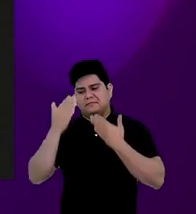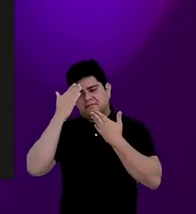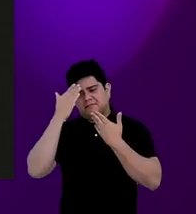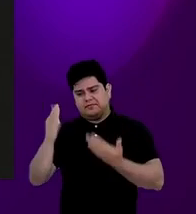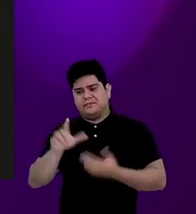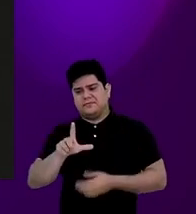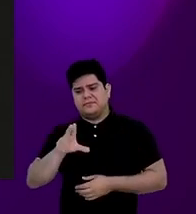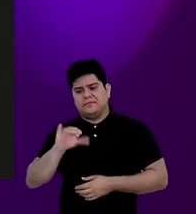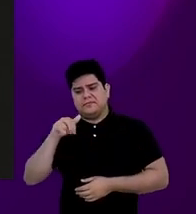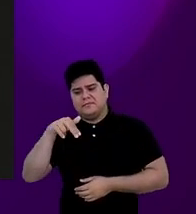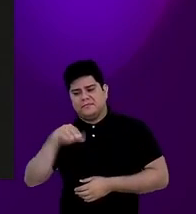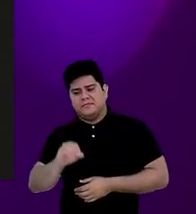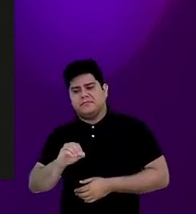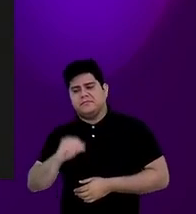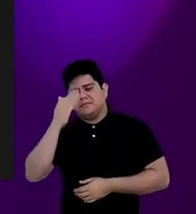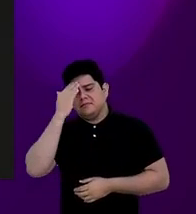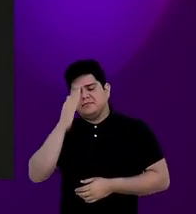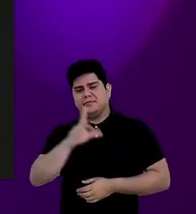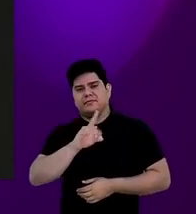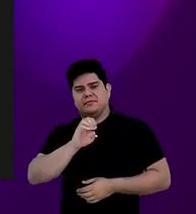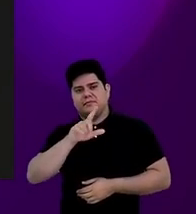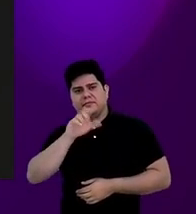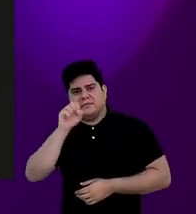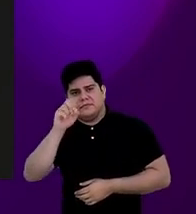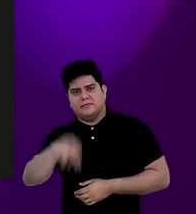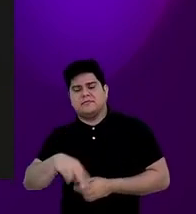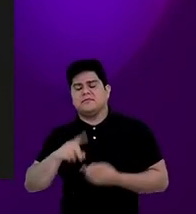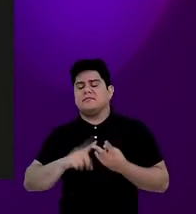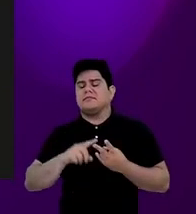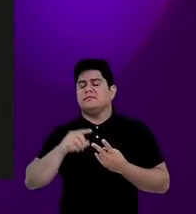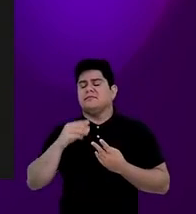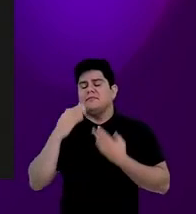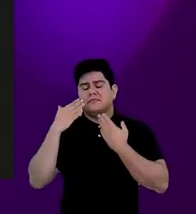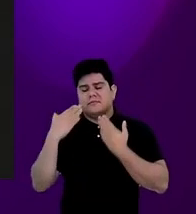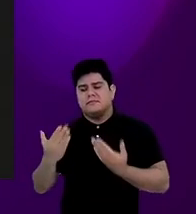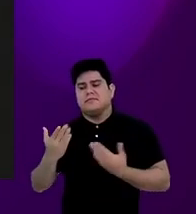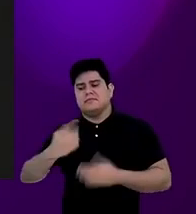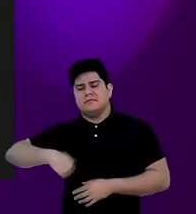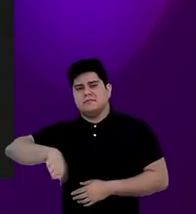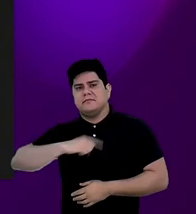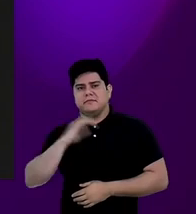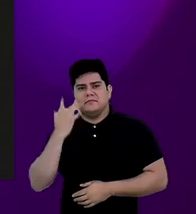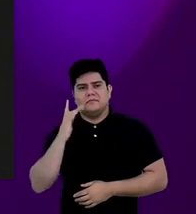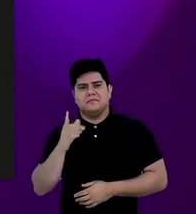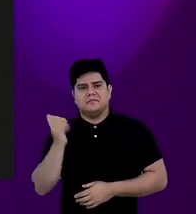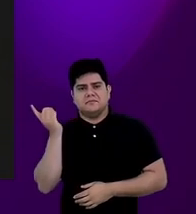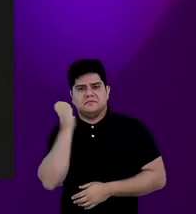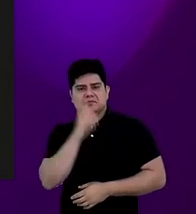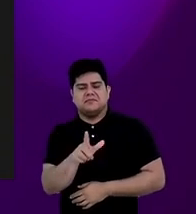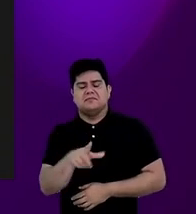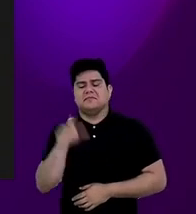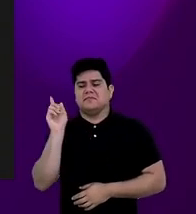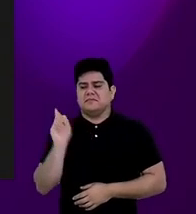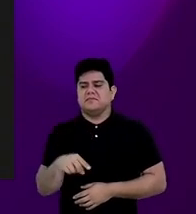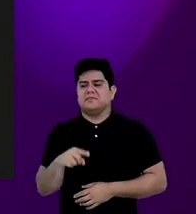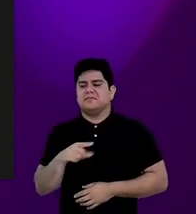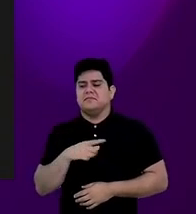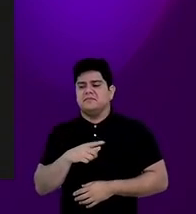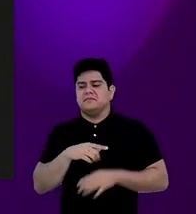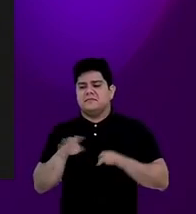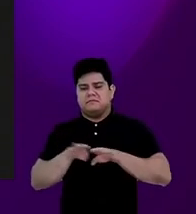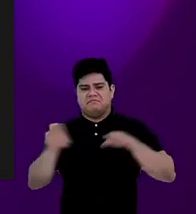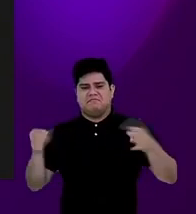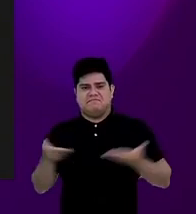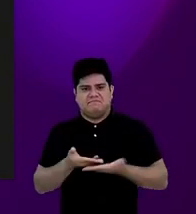obrigado. Muito obrigado, Nelson. Muito obrigado, Maiolino. Nós acho que cumprimos uma mesa